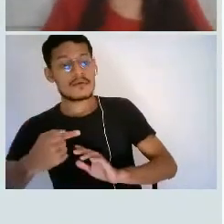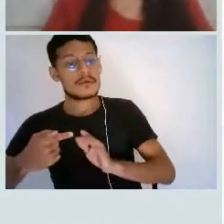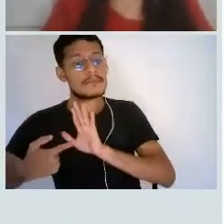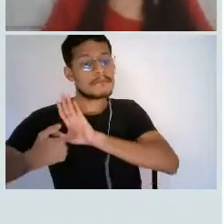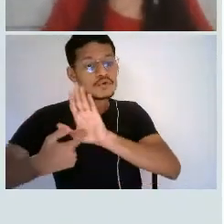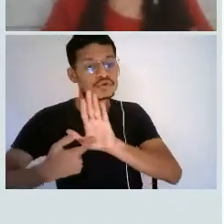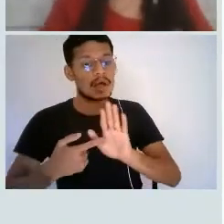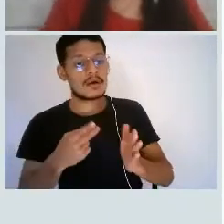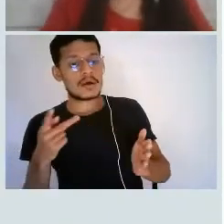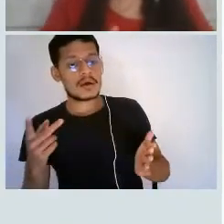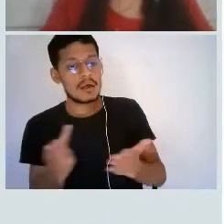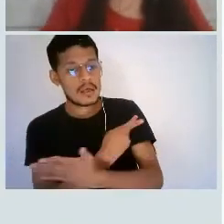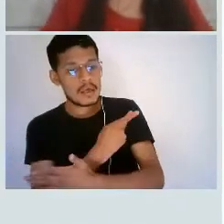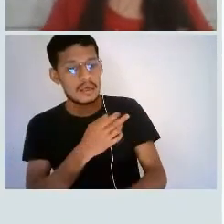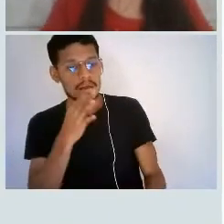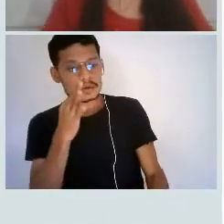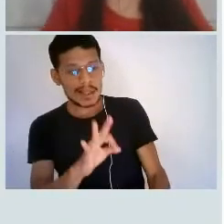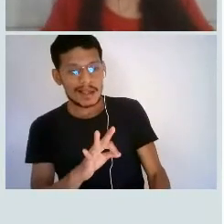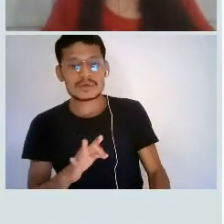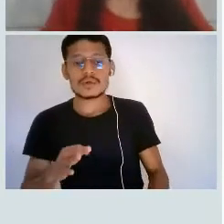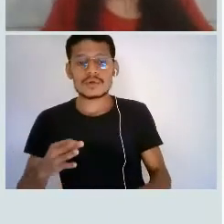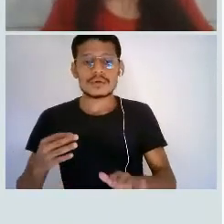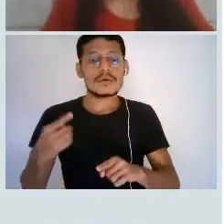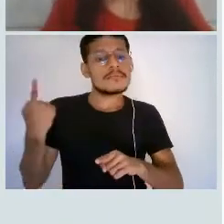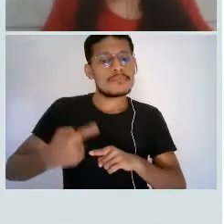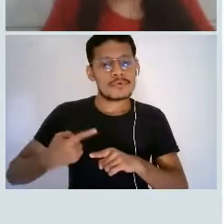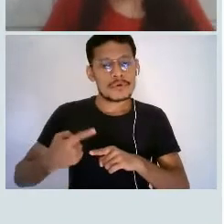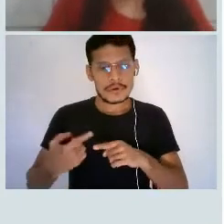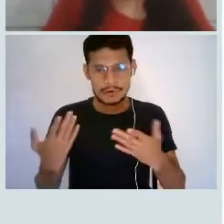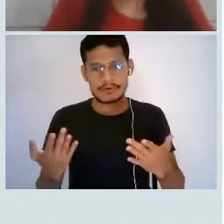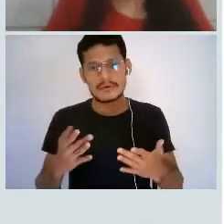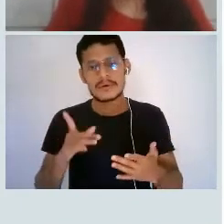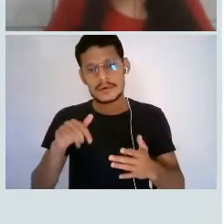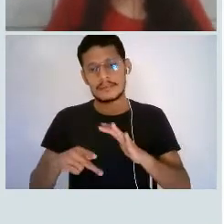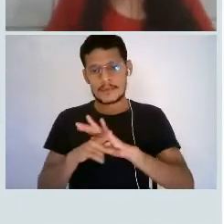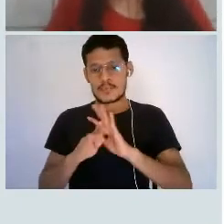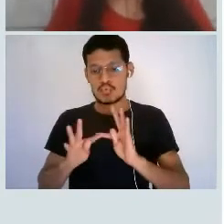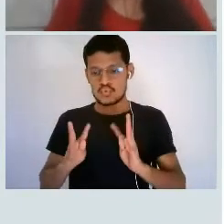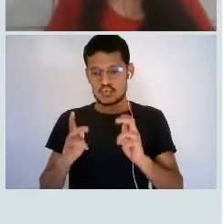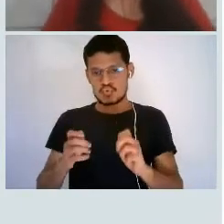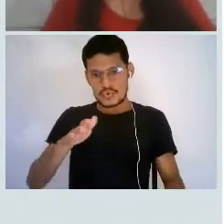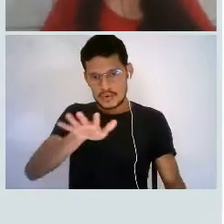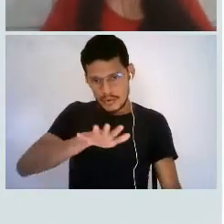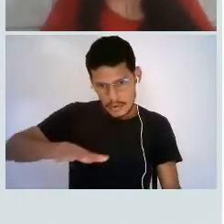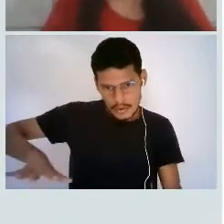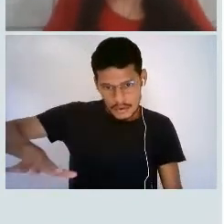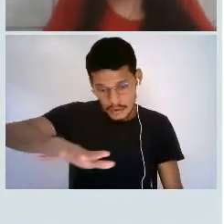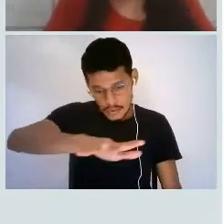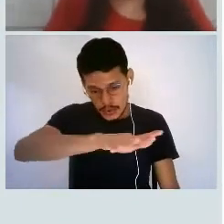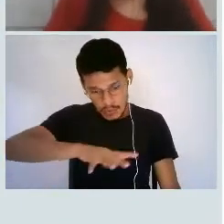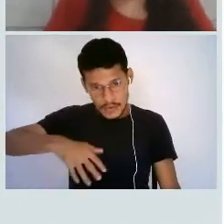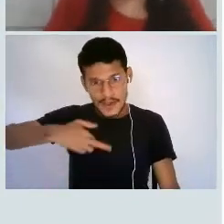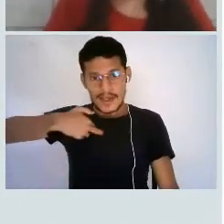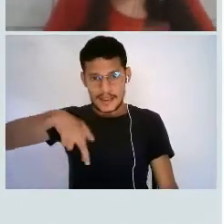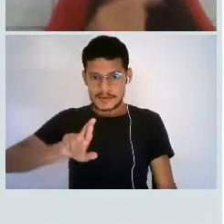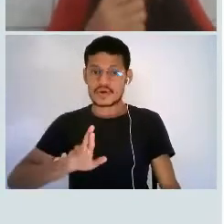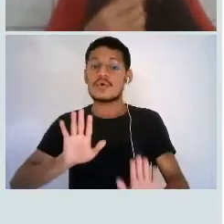o porquê, né? Todos os ensinamentos religiosos. Então, a partir do